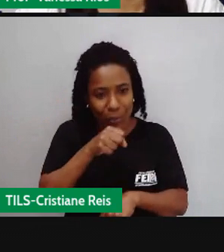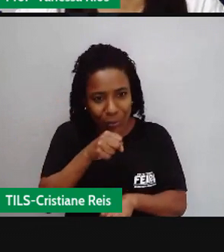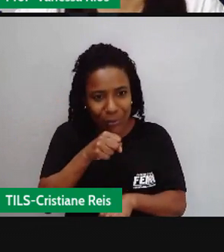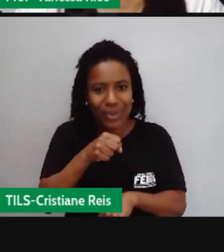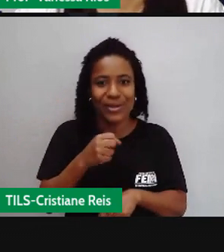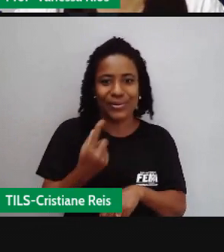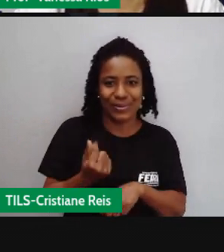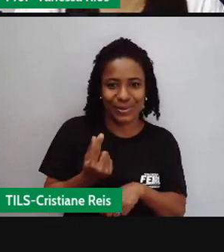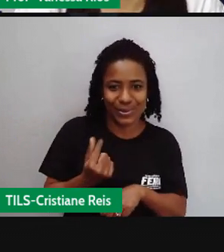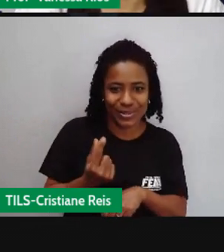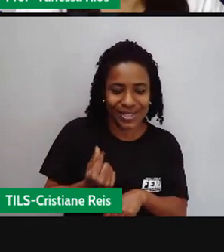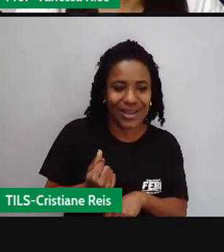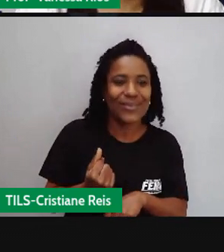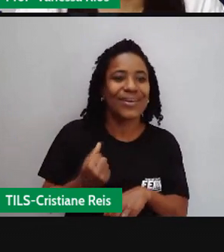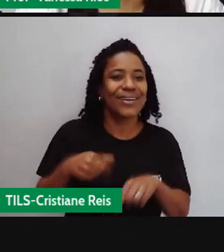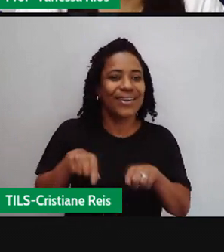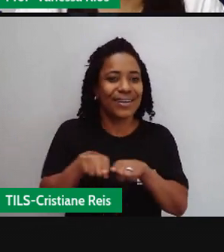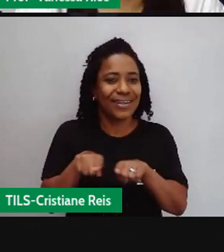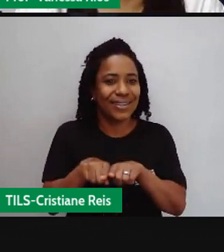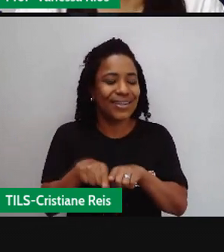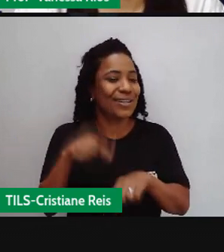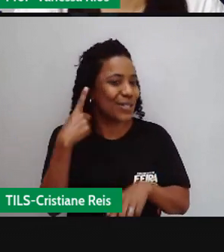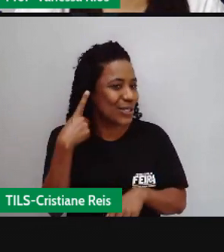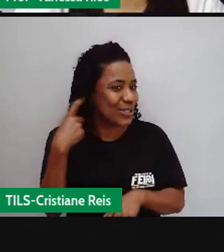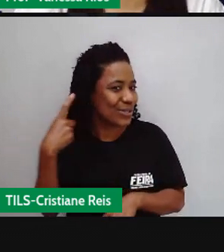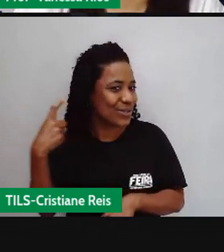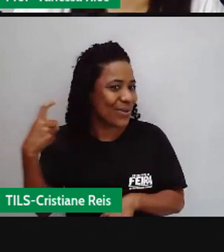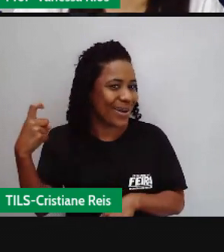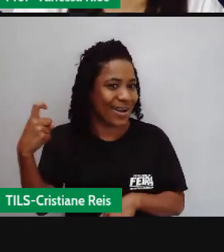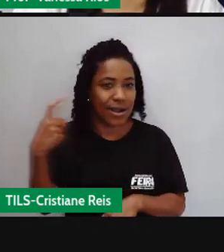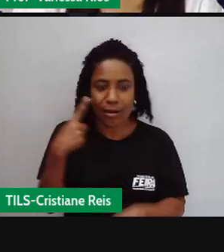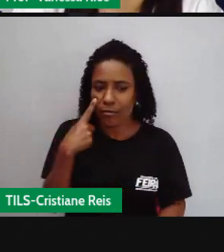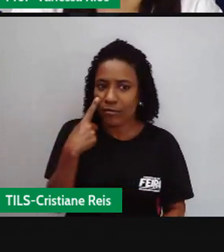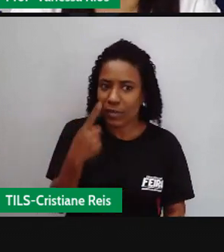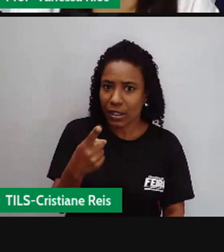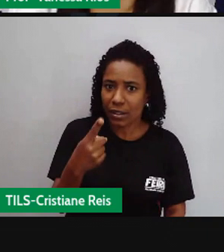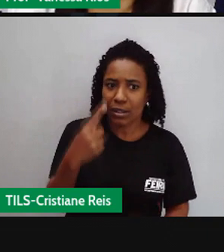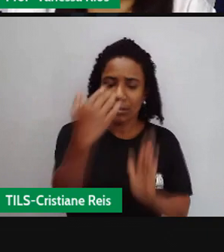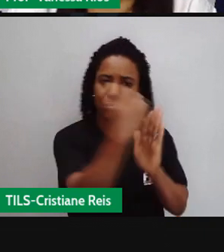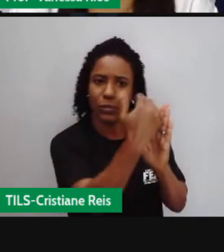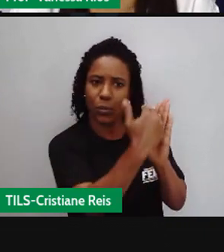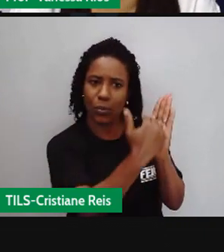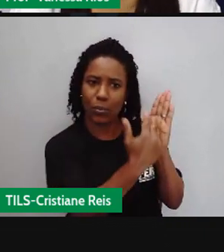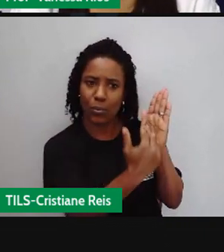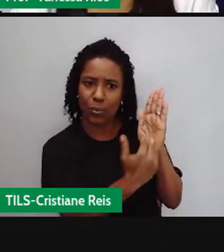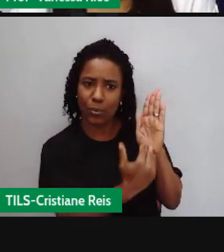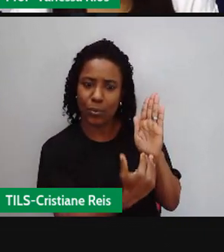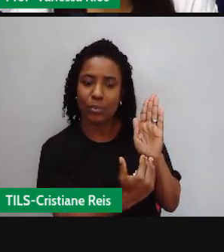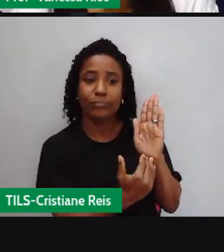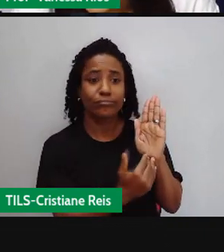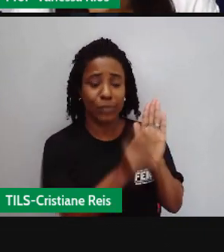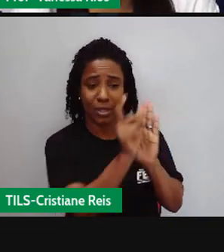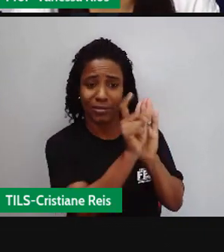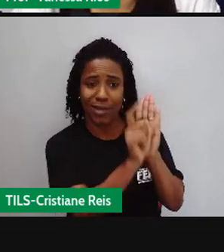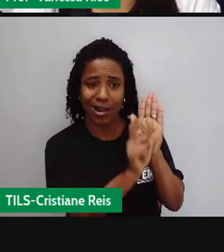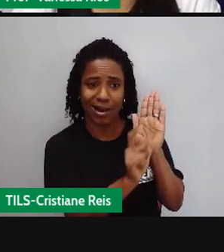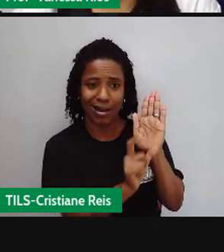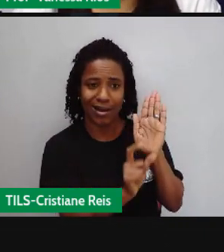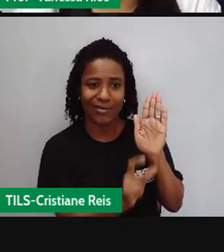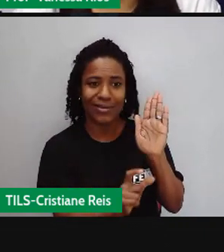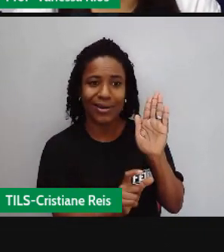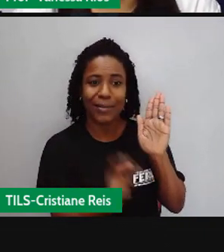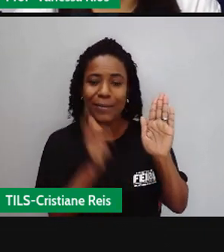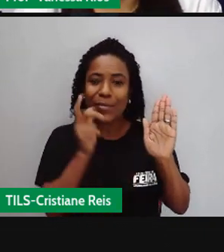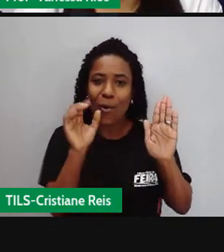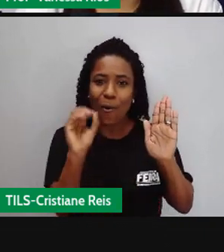O, né? Tá aí todas escritas com O. Em algumas a gente percebe o som do O, em outras parece um U, mas